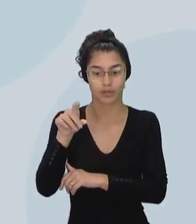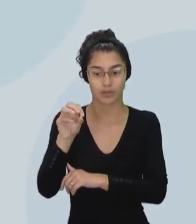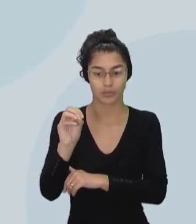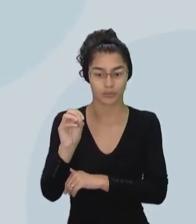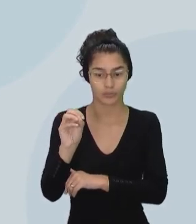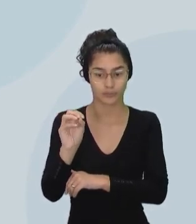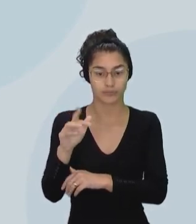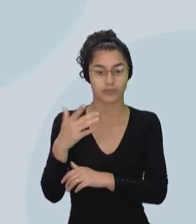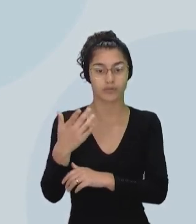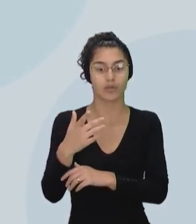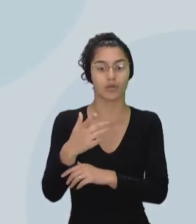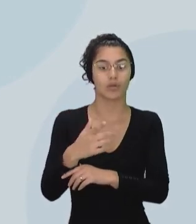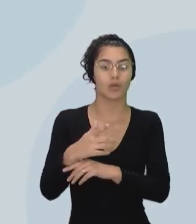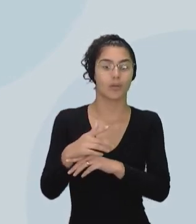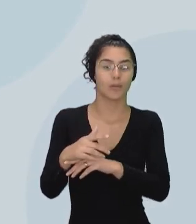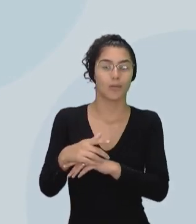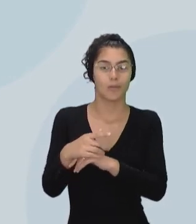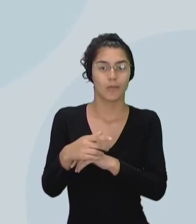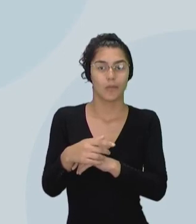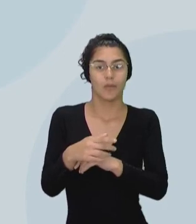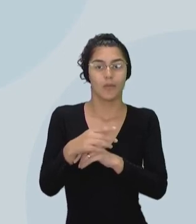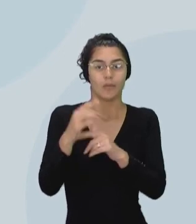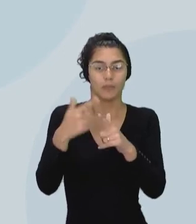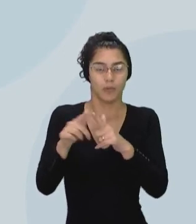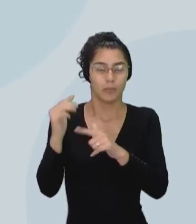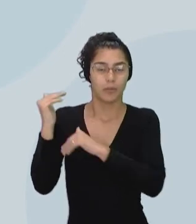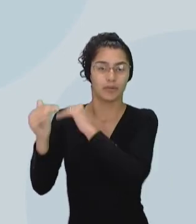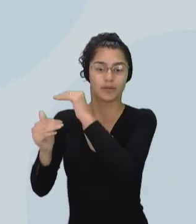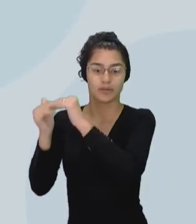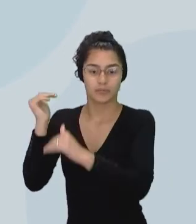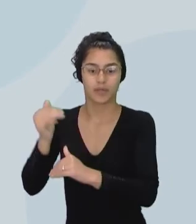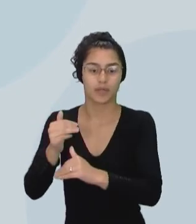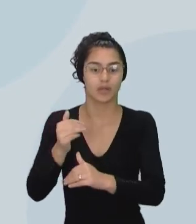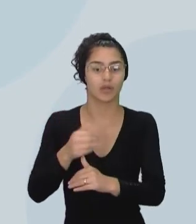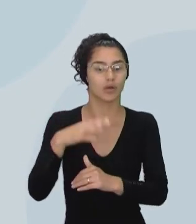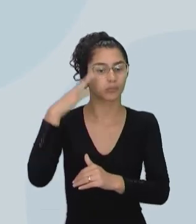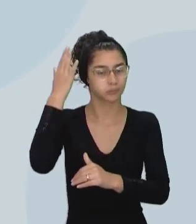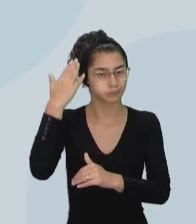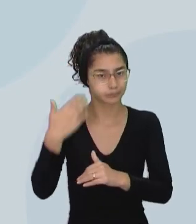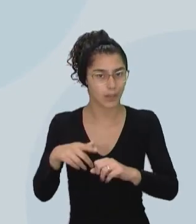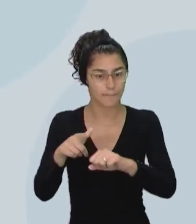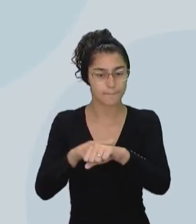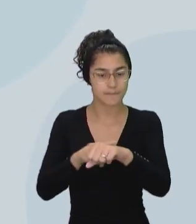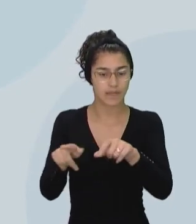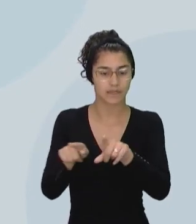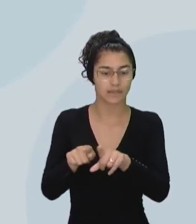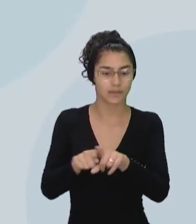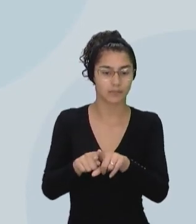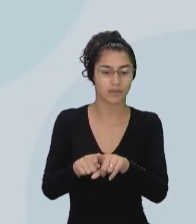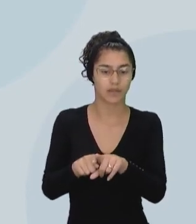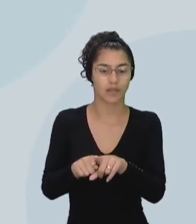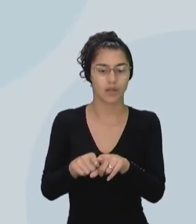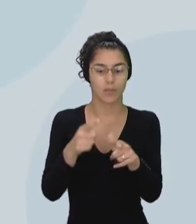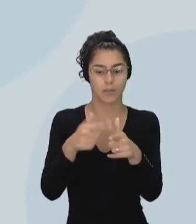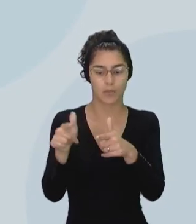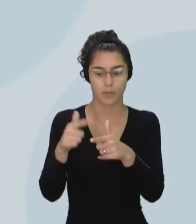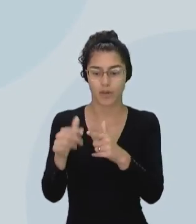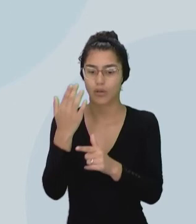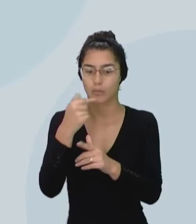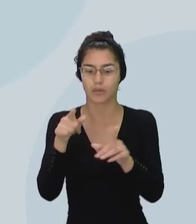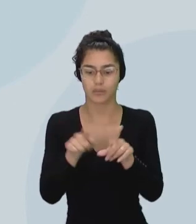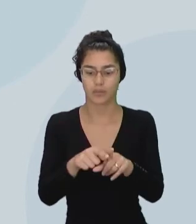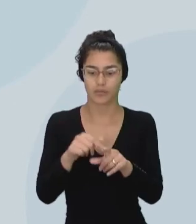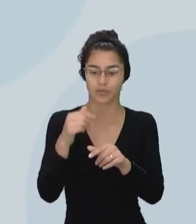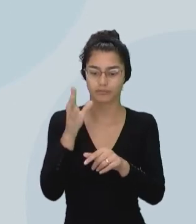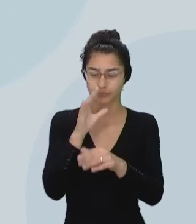Então, olha ali, olha, retardo no crescimento, lesões de cabelo, de pele, transtornos alimentares, né, que a gente vai